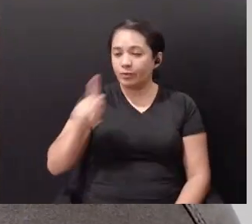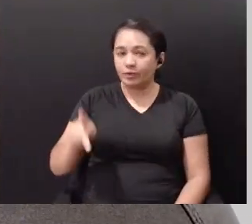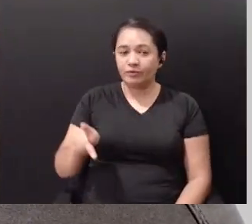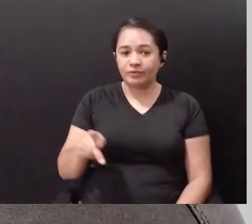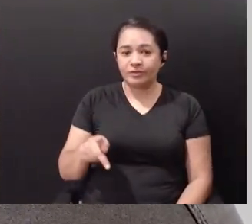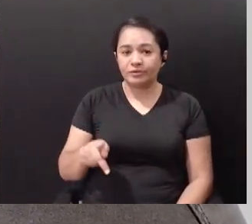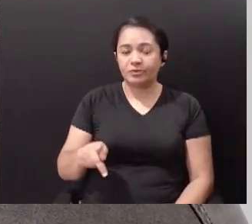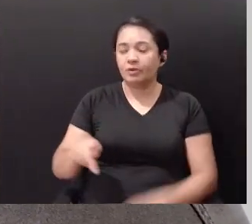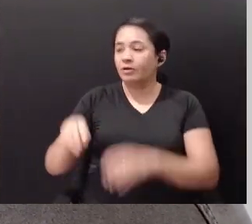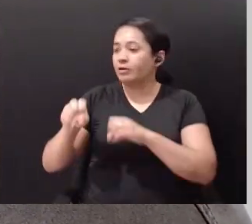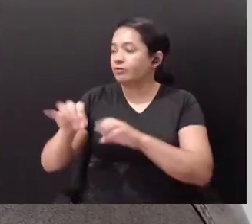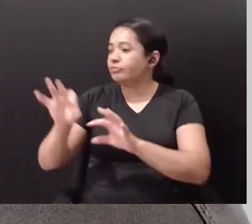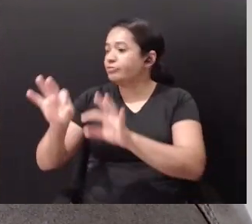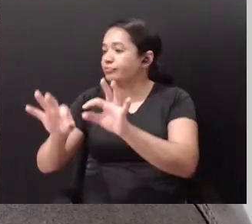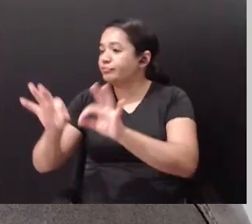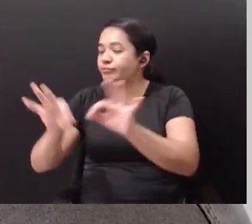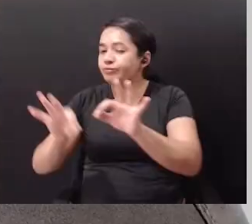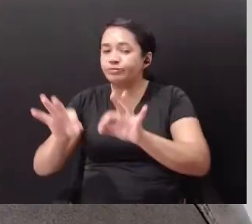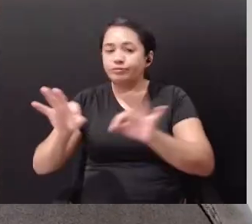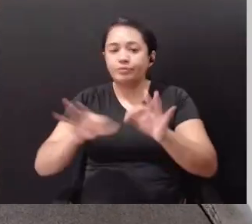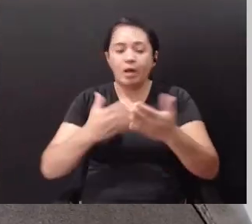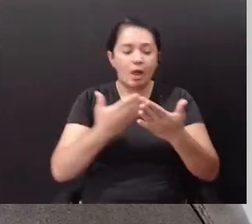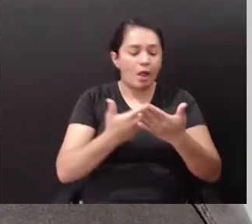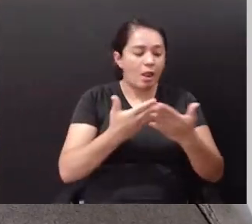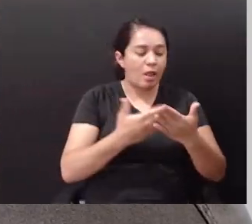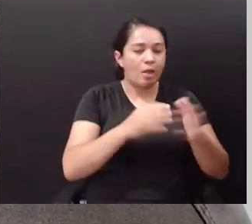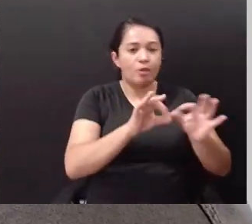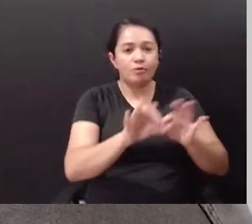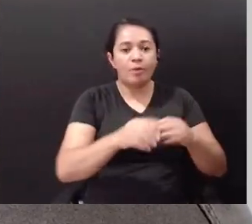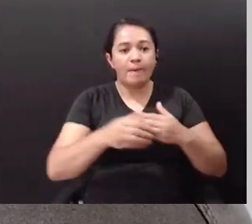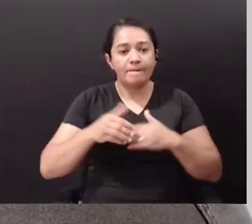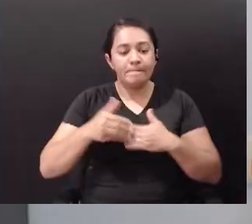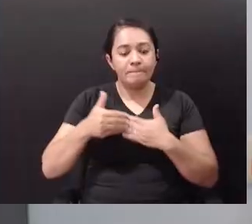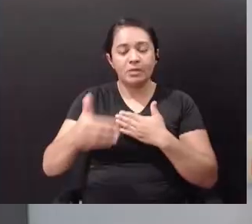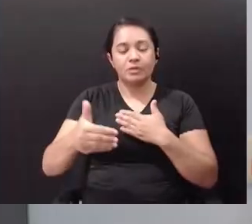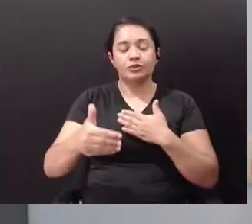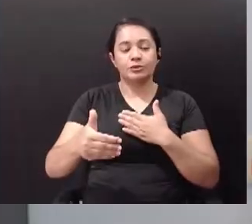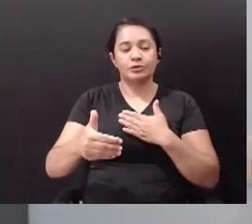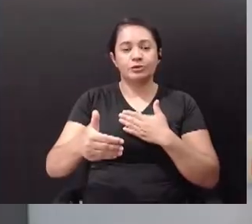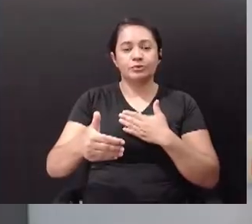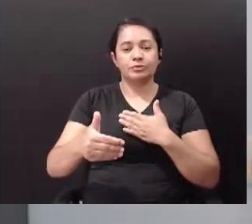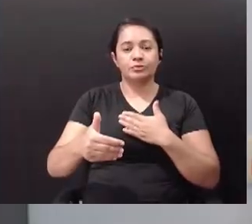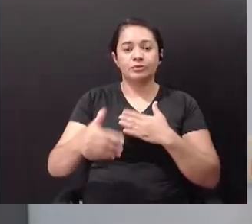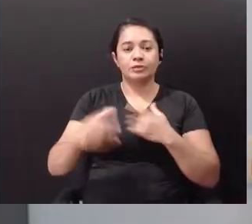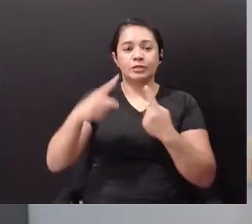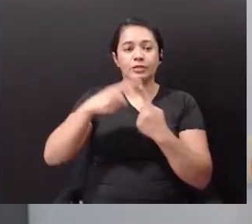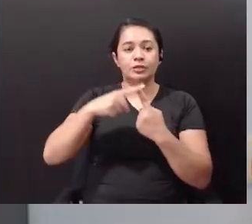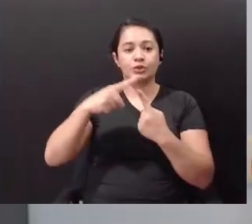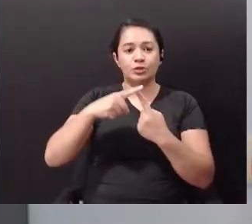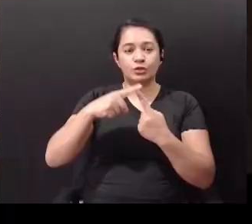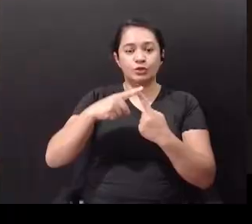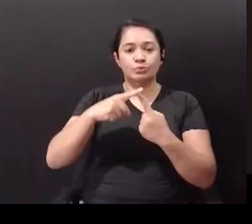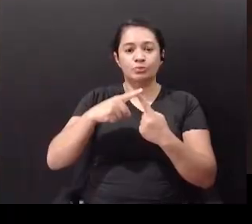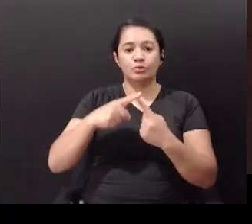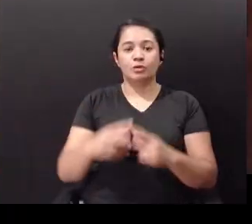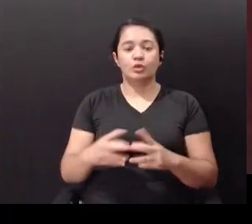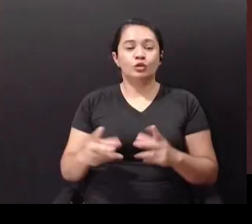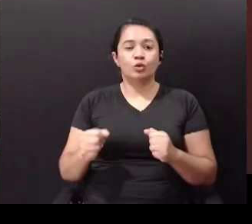organizava toda a questão das aulas a partir desse modelo de que era todo mundo junto e misturado.